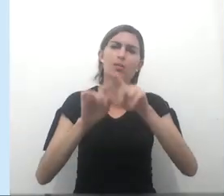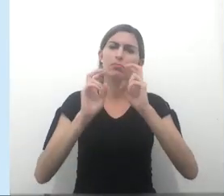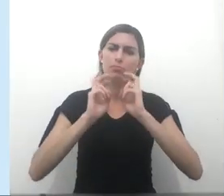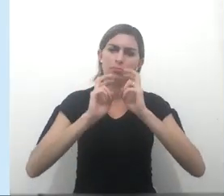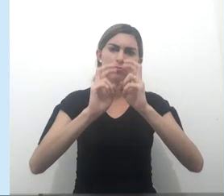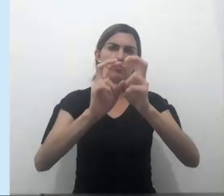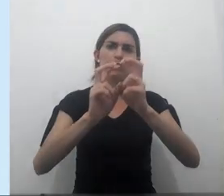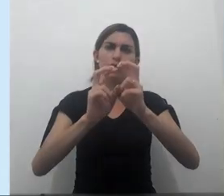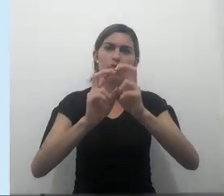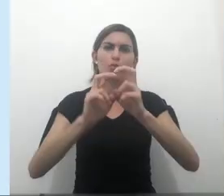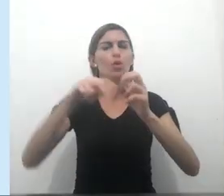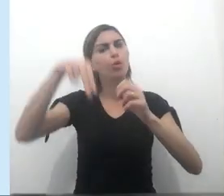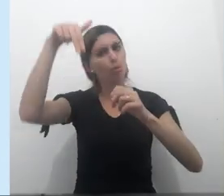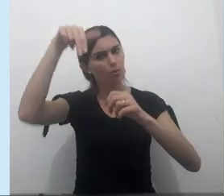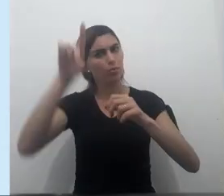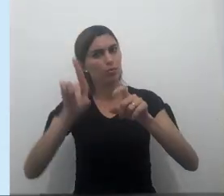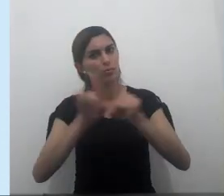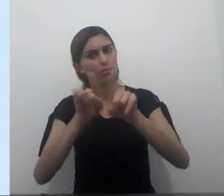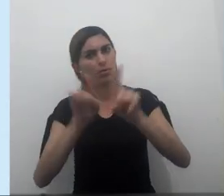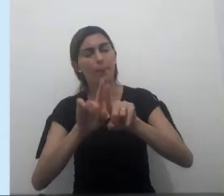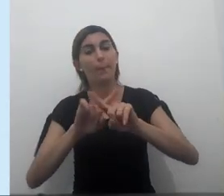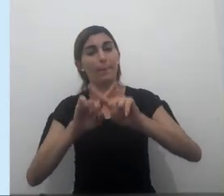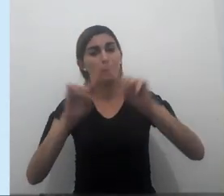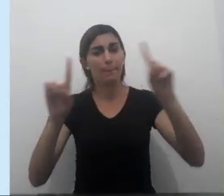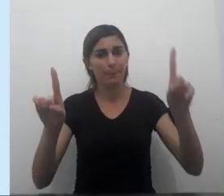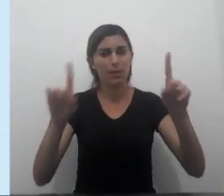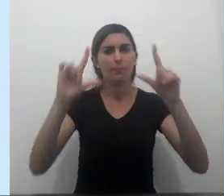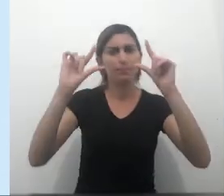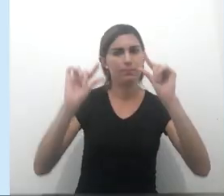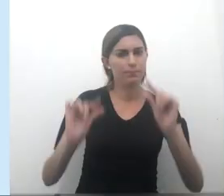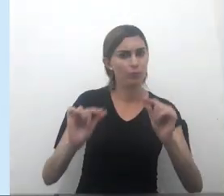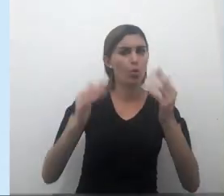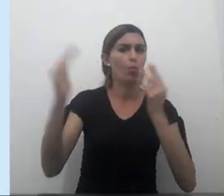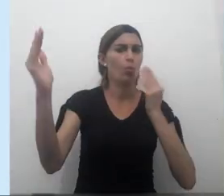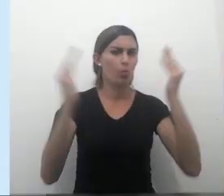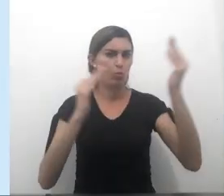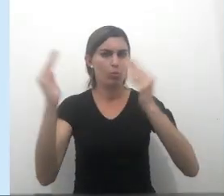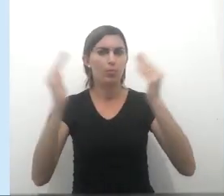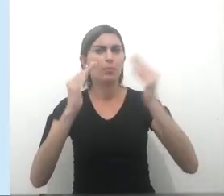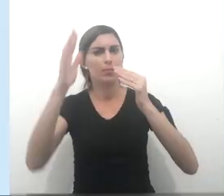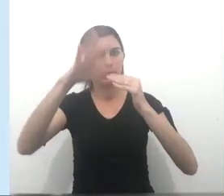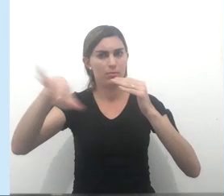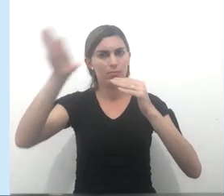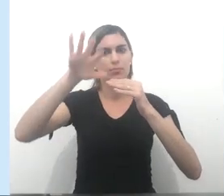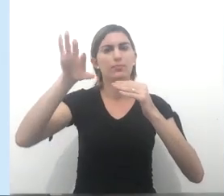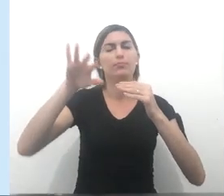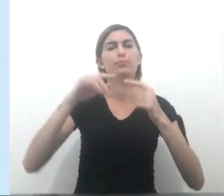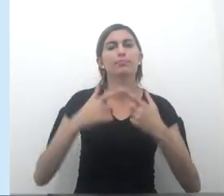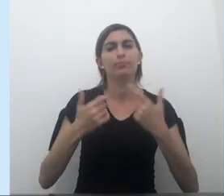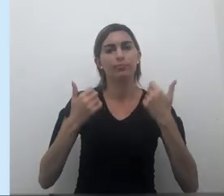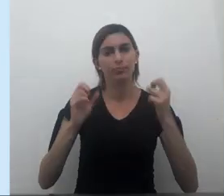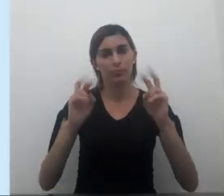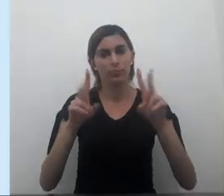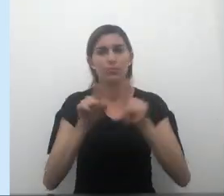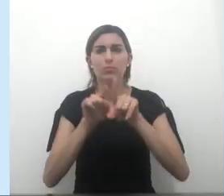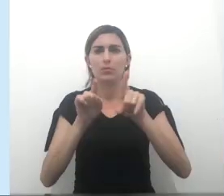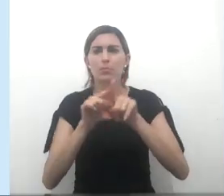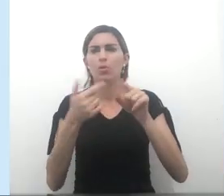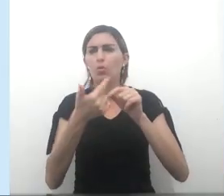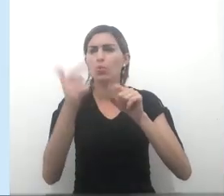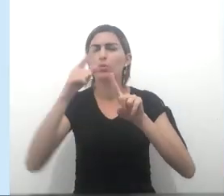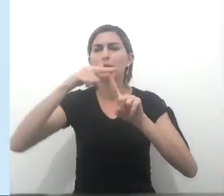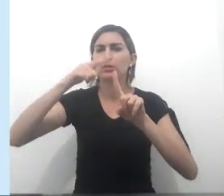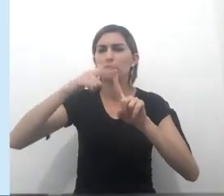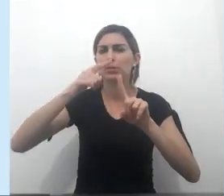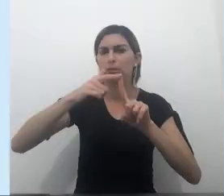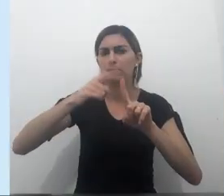grande de ferrovias na região nordeste também, mas é mínima se comparada à região sudeste, ok? Existe também